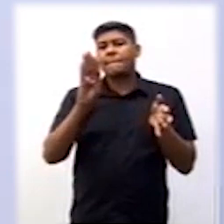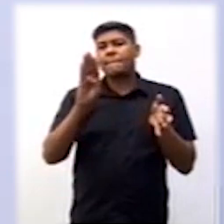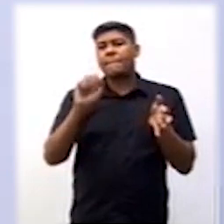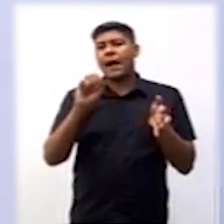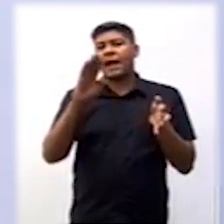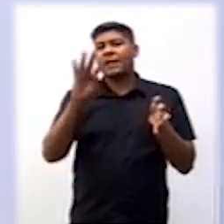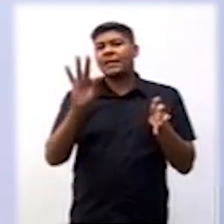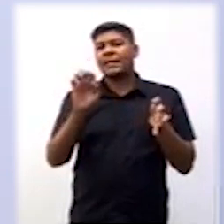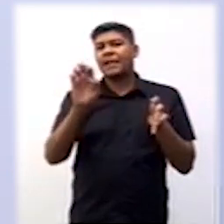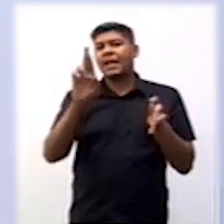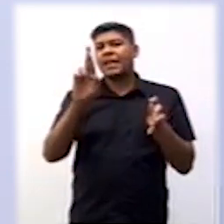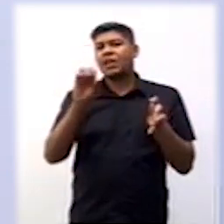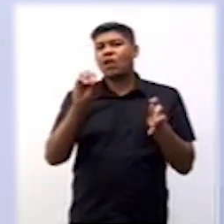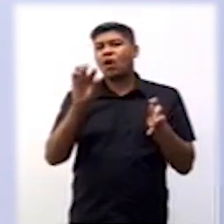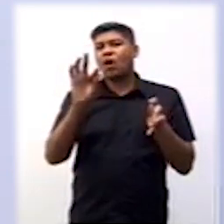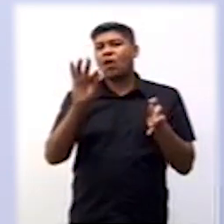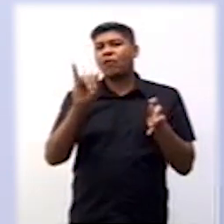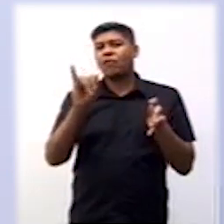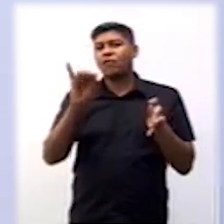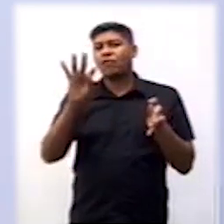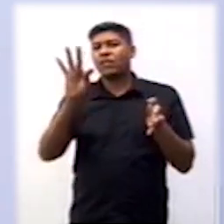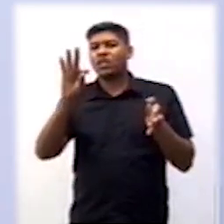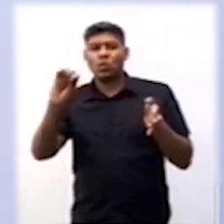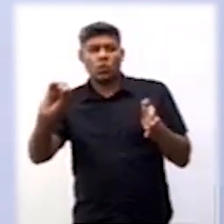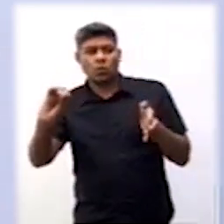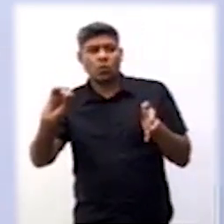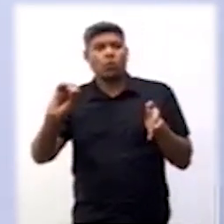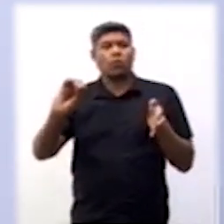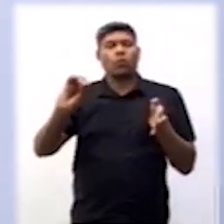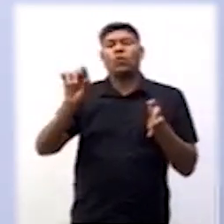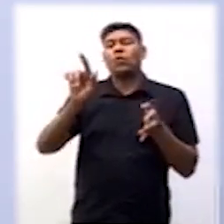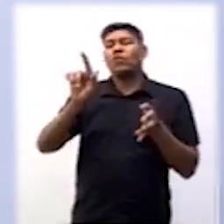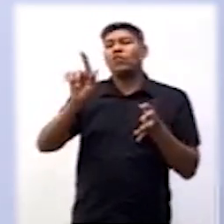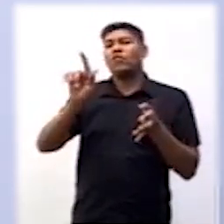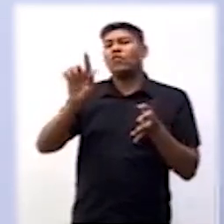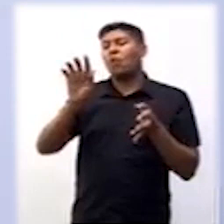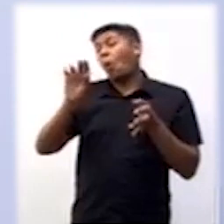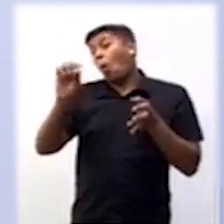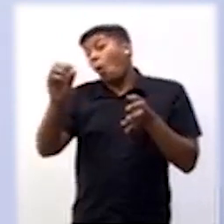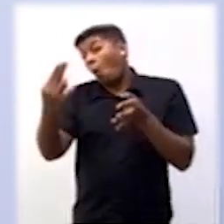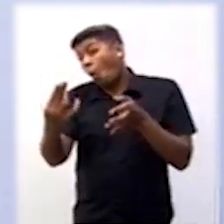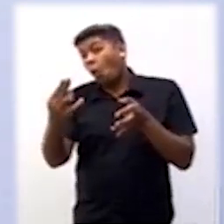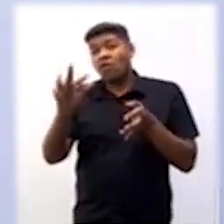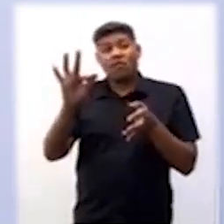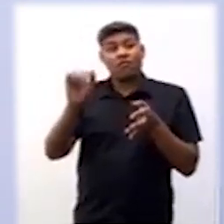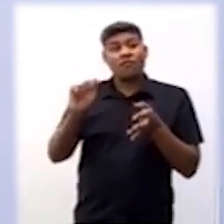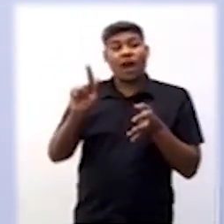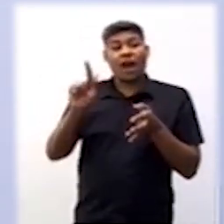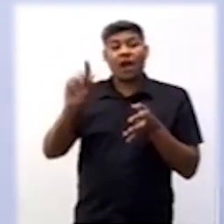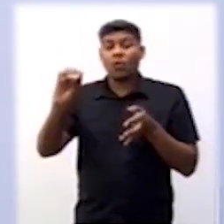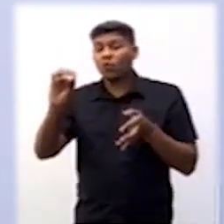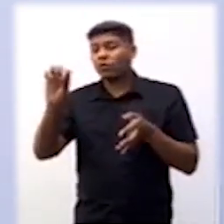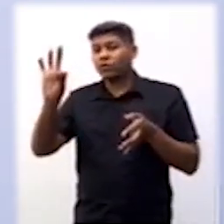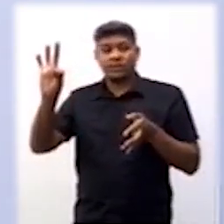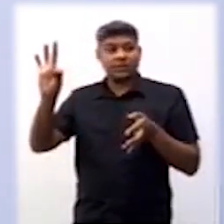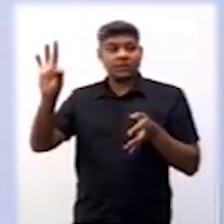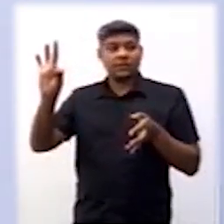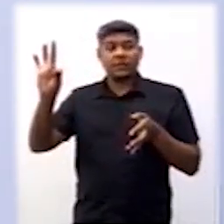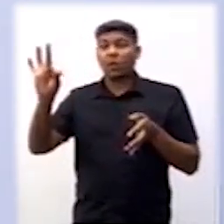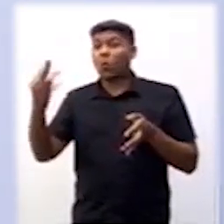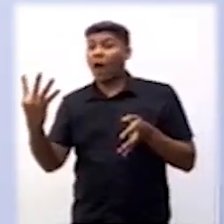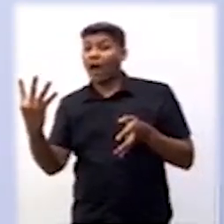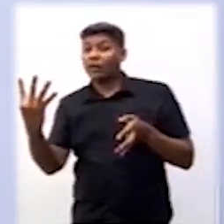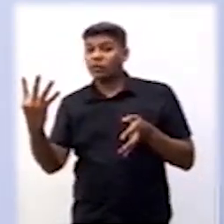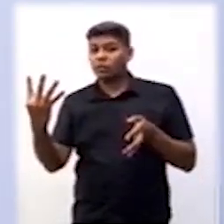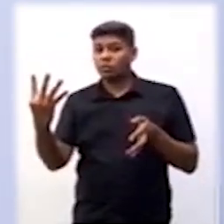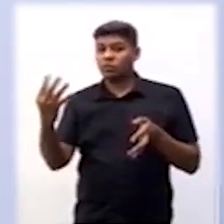fago T4. Tá? O fago T4 é um vírus que é de DNA e ele tem cadeia dupla.